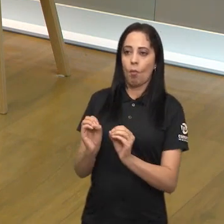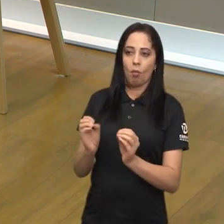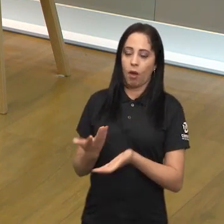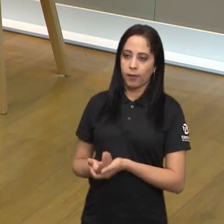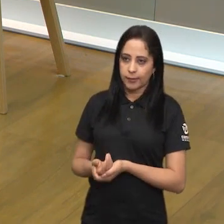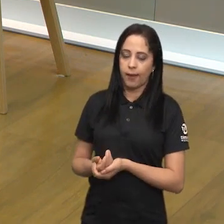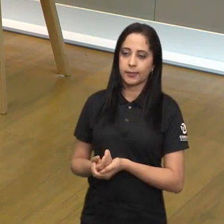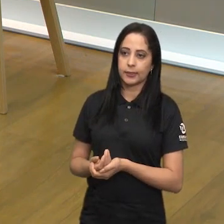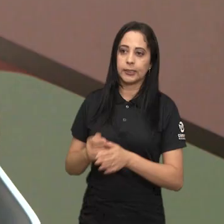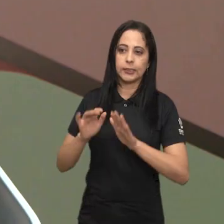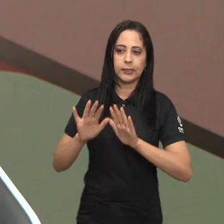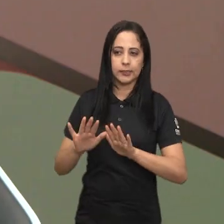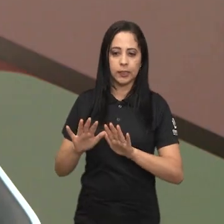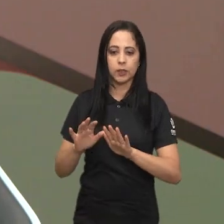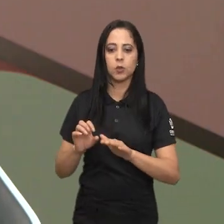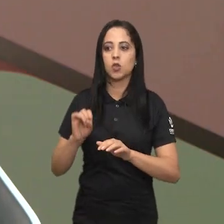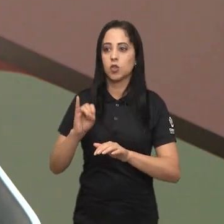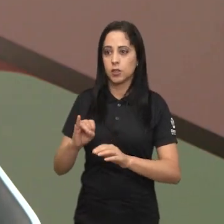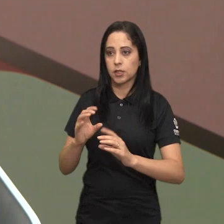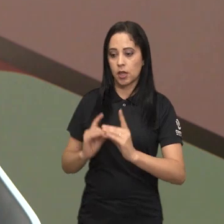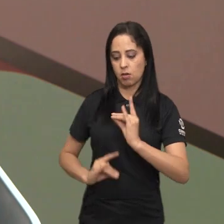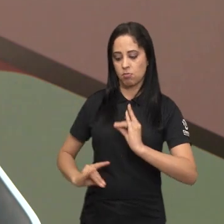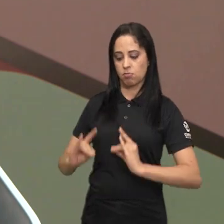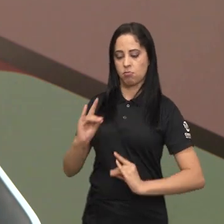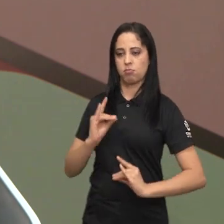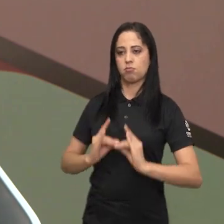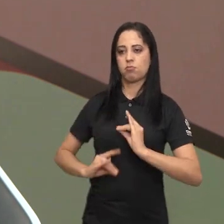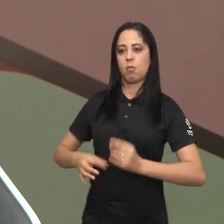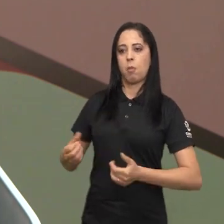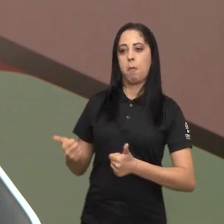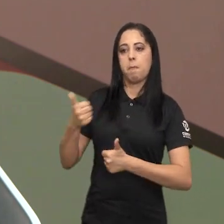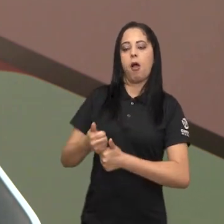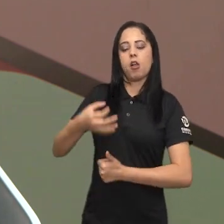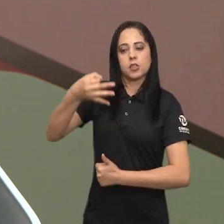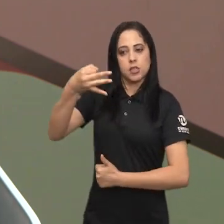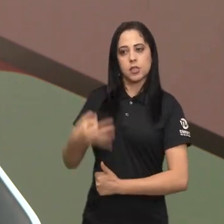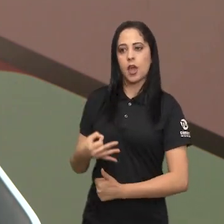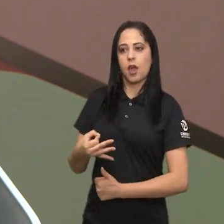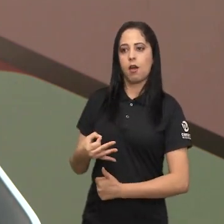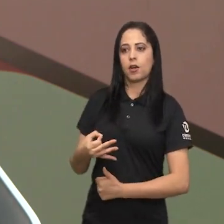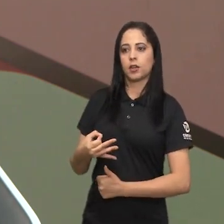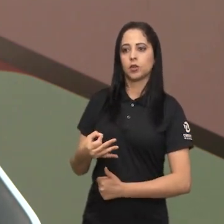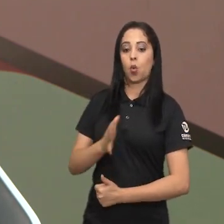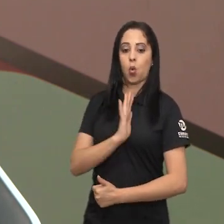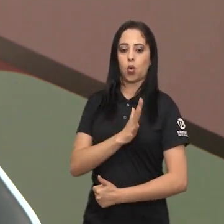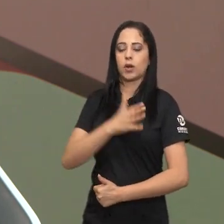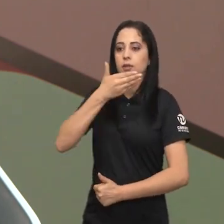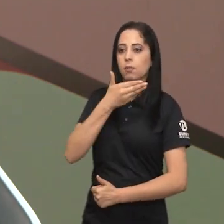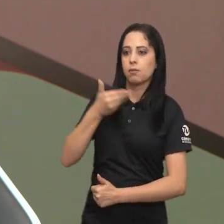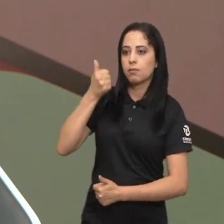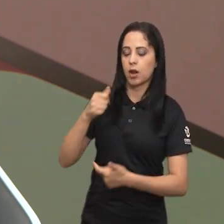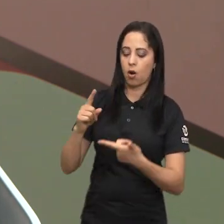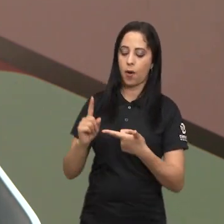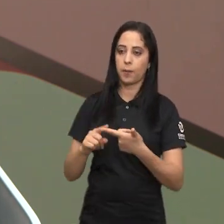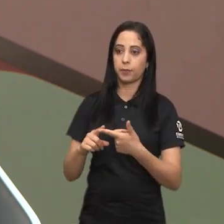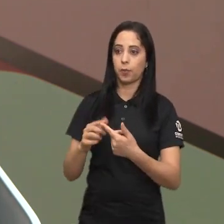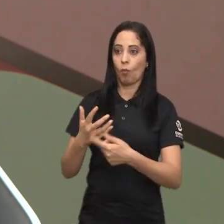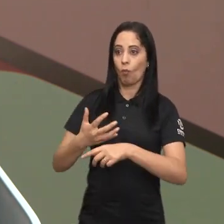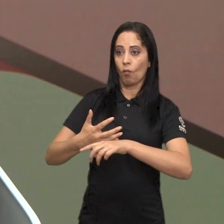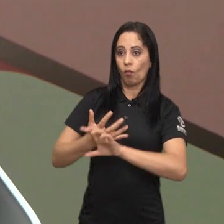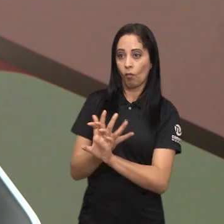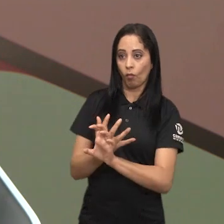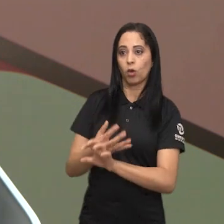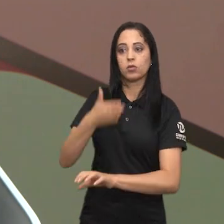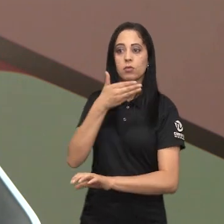massa muscular, ganho de massa óssea, melhora do risco cardiovascular e, além disso,